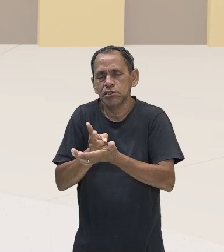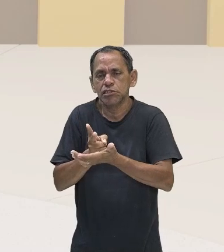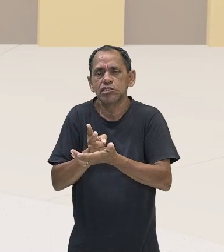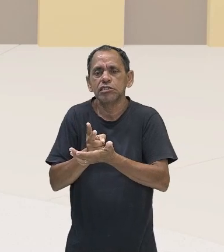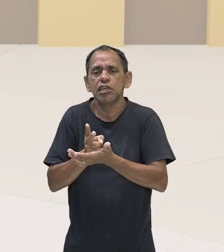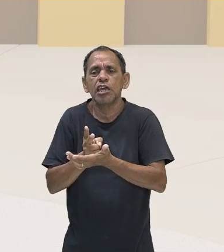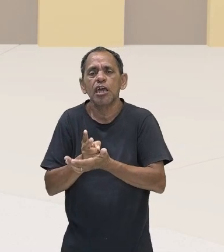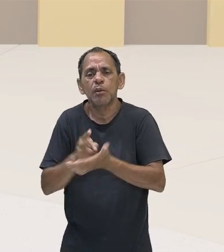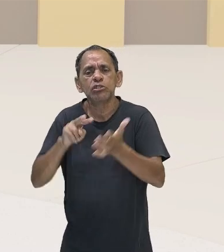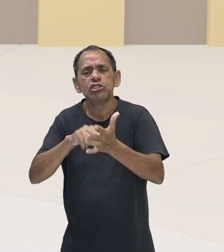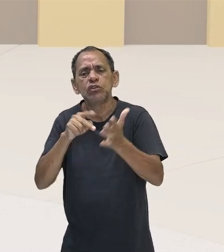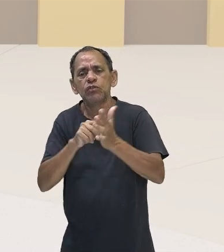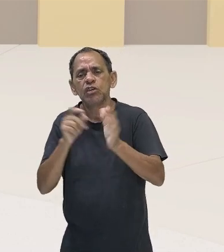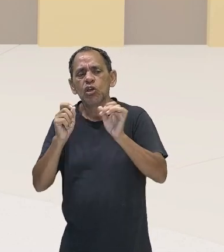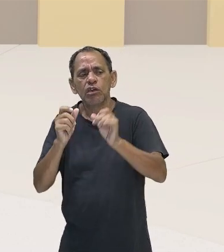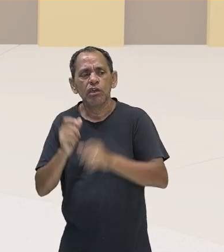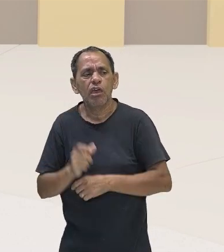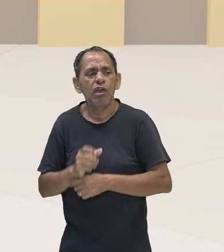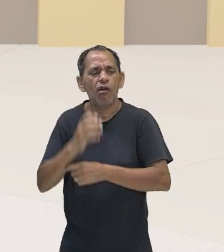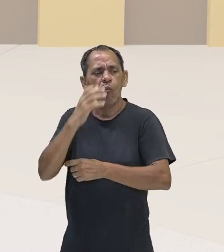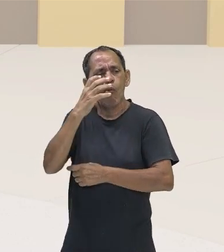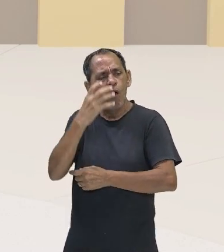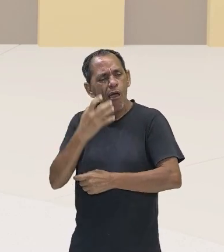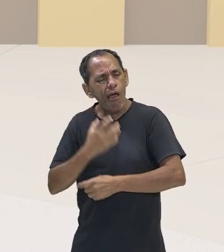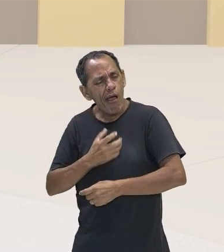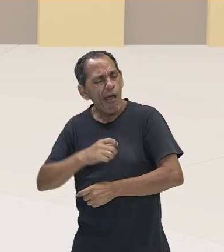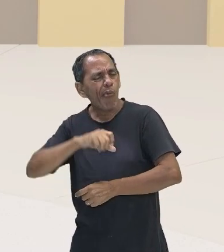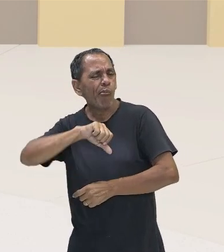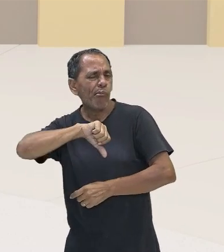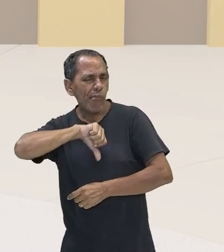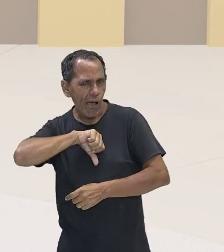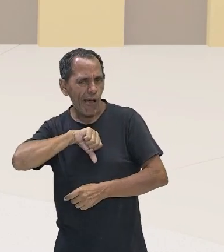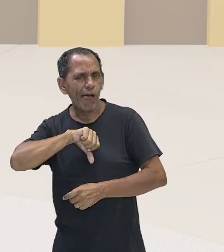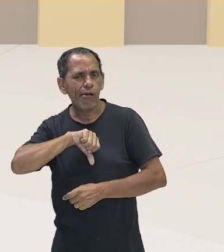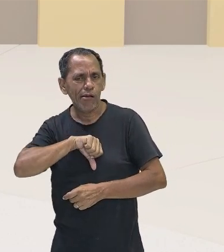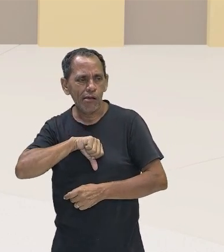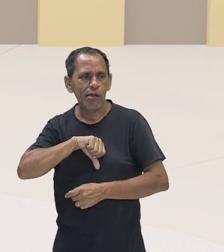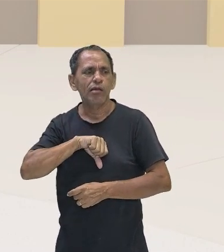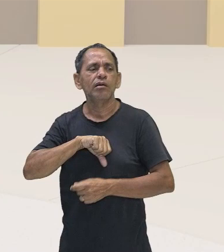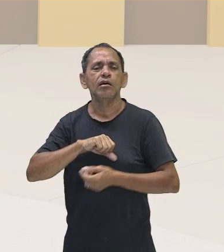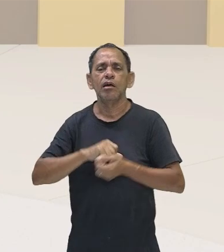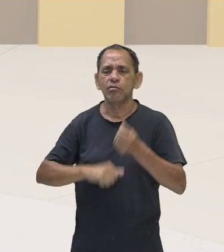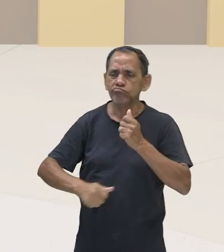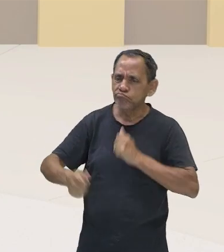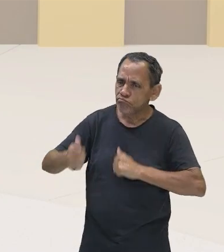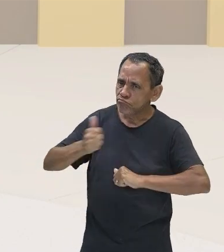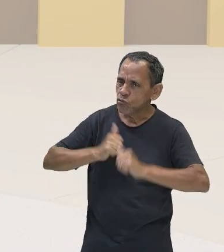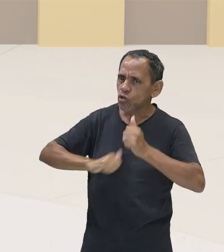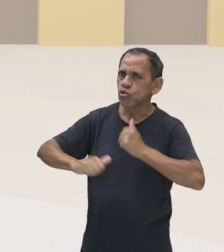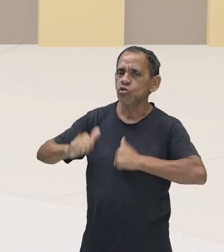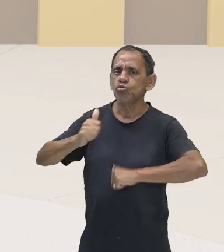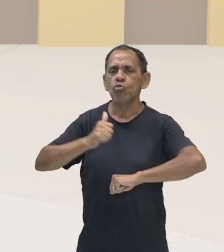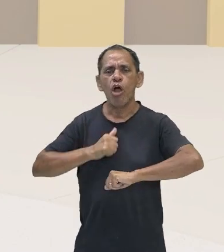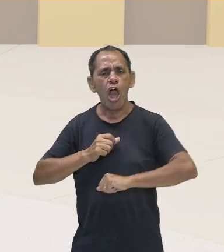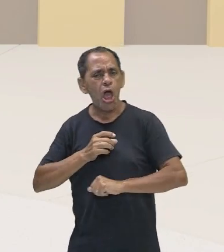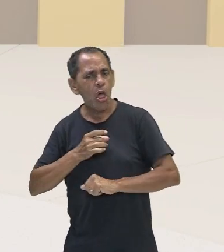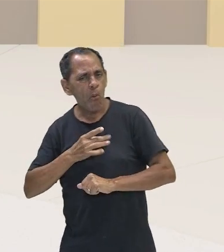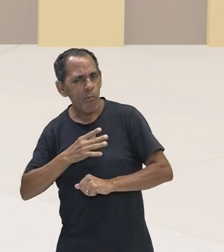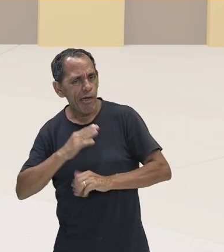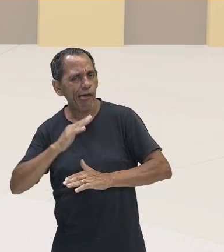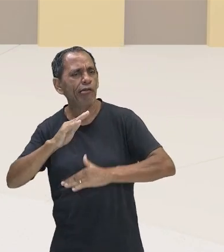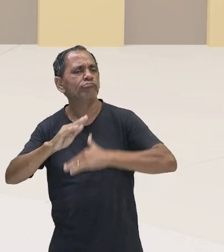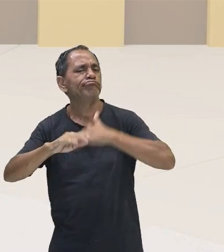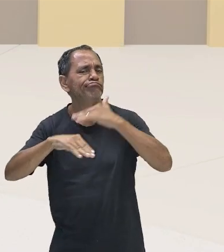fato, abalada. Então, estar sempre ansioso, apreensivo com o futuro, ter medo de evoluir